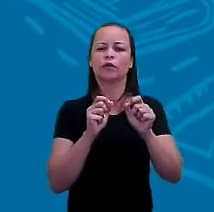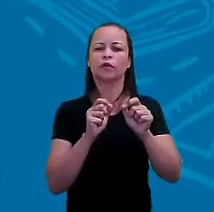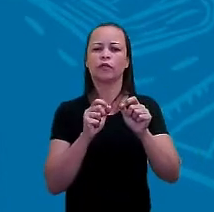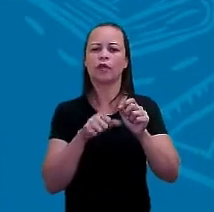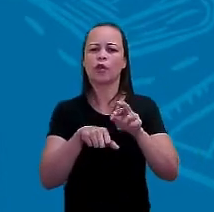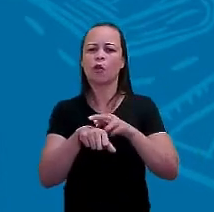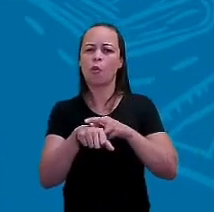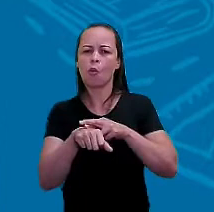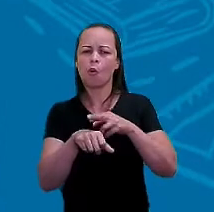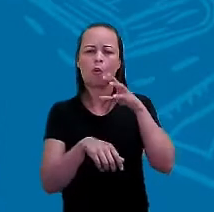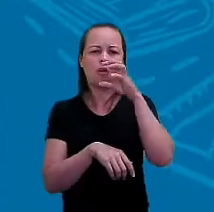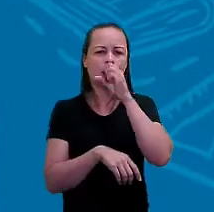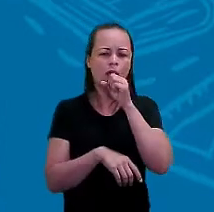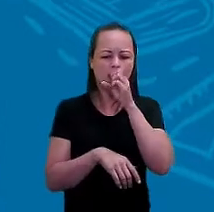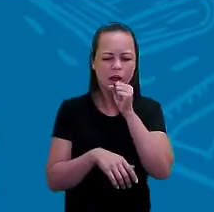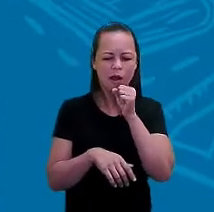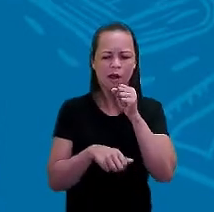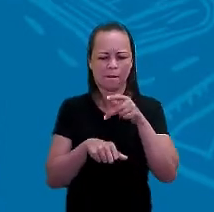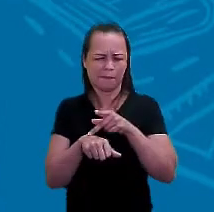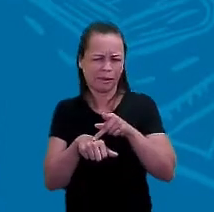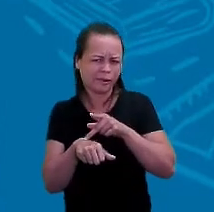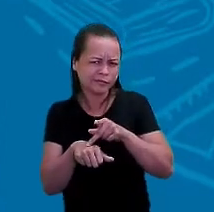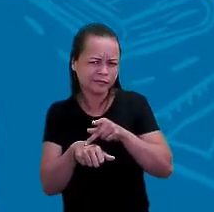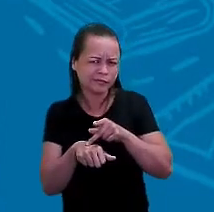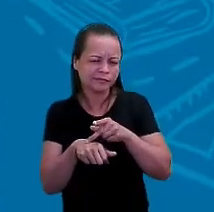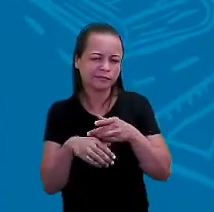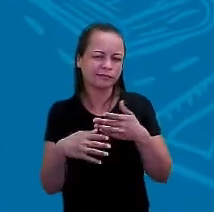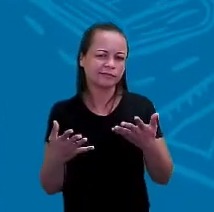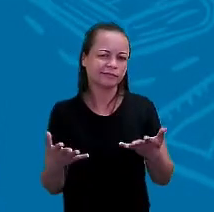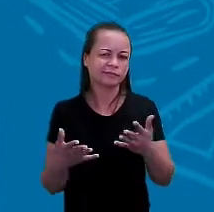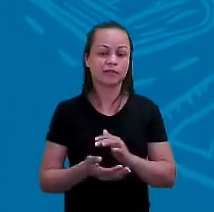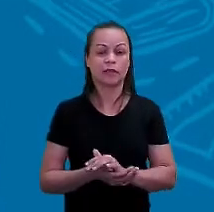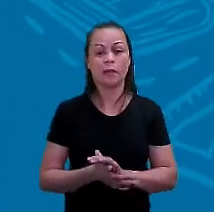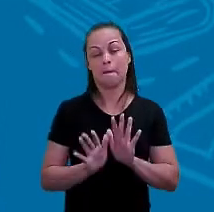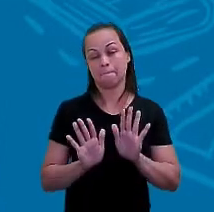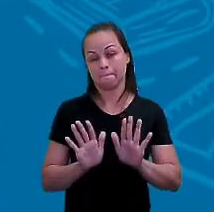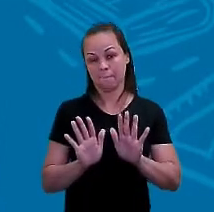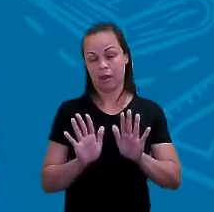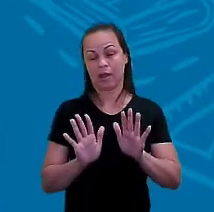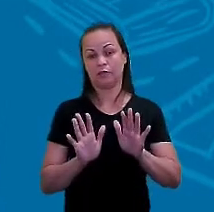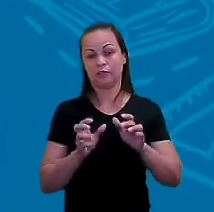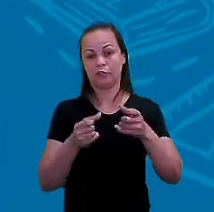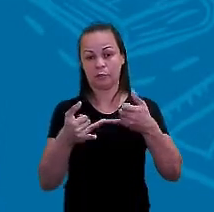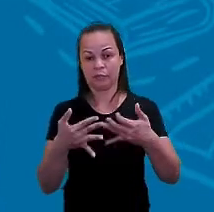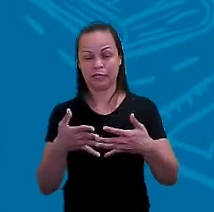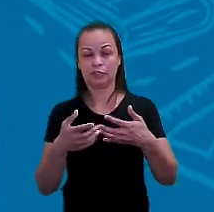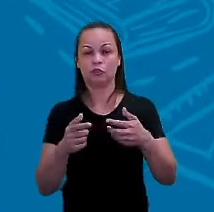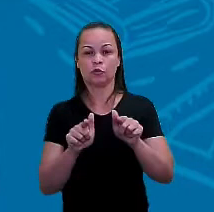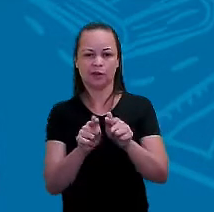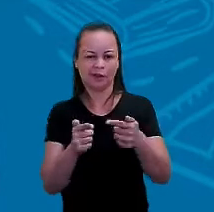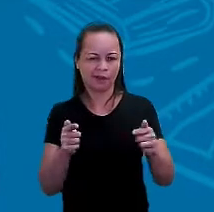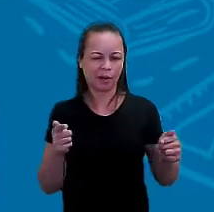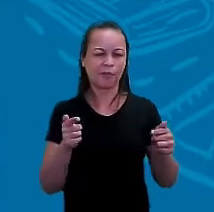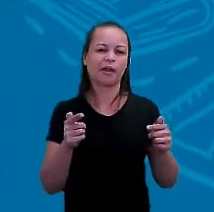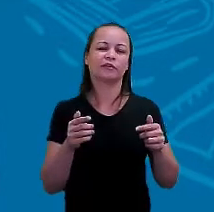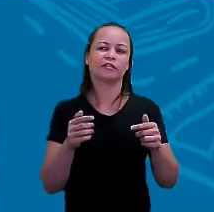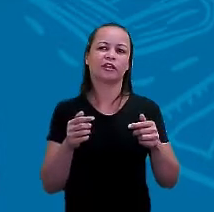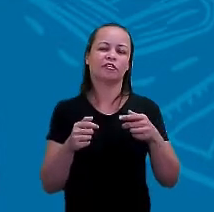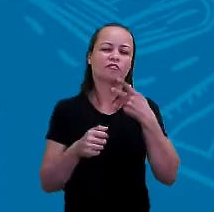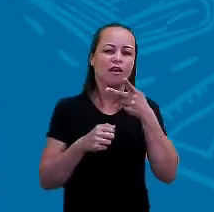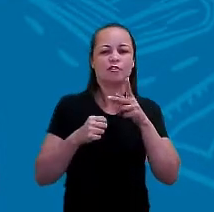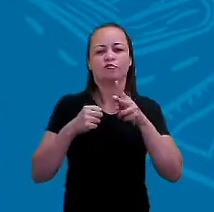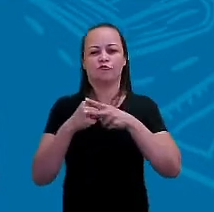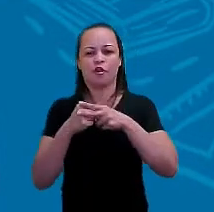tradução, todas as três estão corretas. Porém, falando de gramática, falando de verb to be, que é o que a gente está vendo hoje, quando